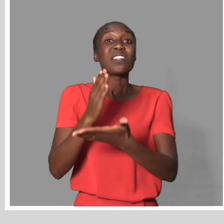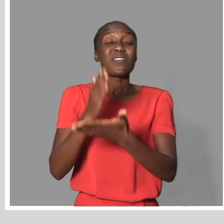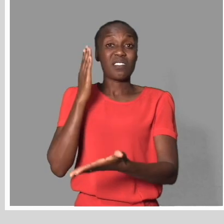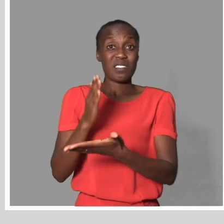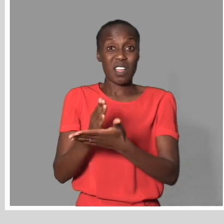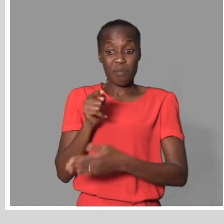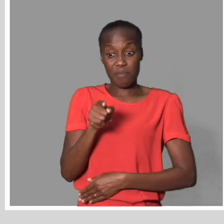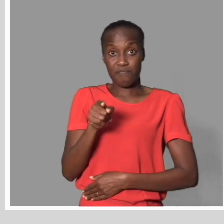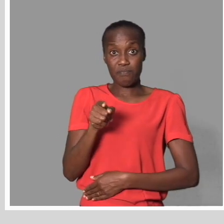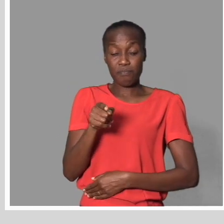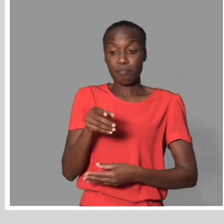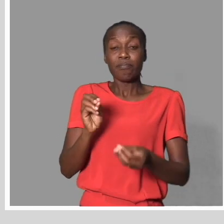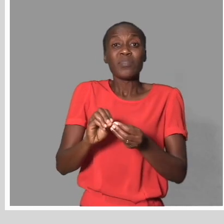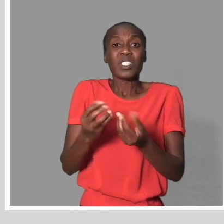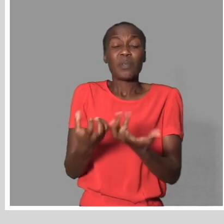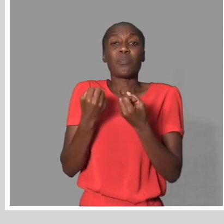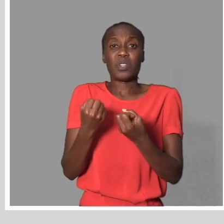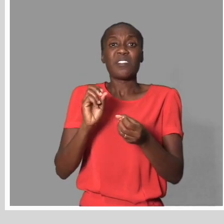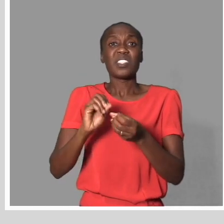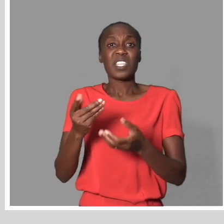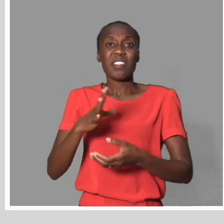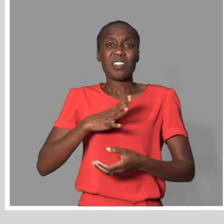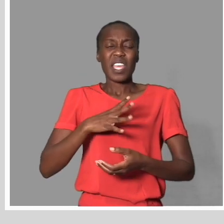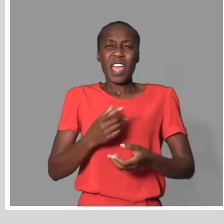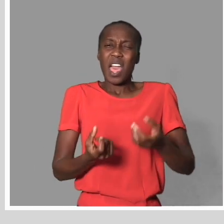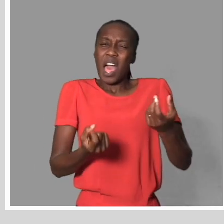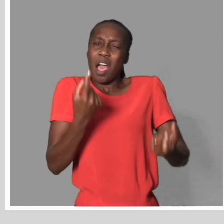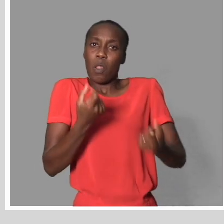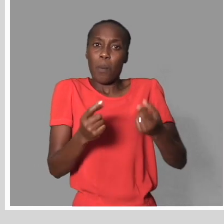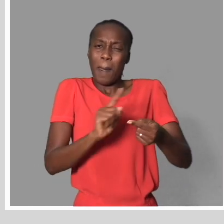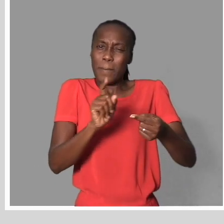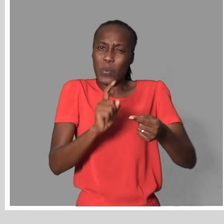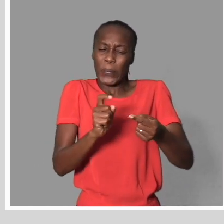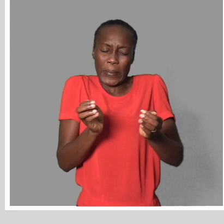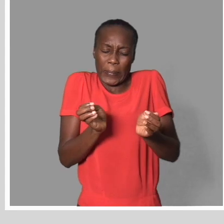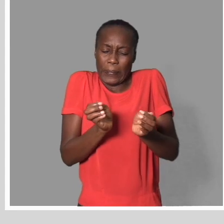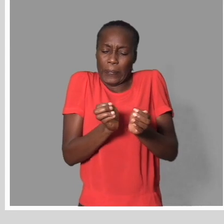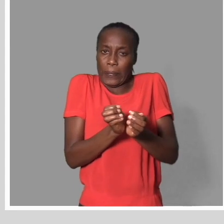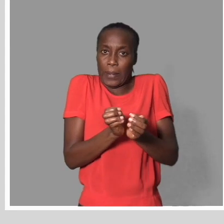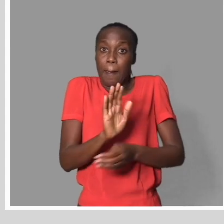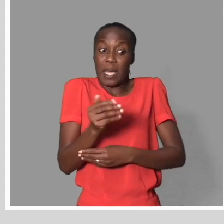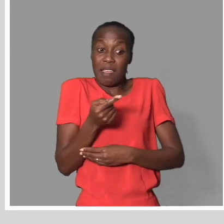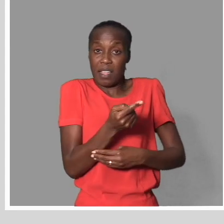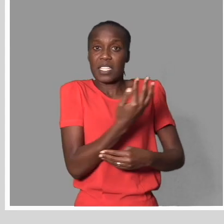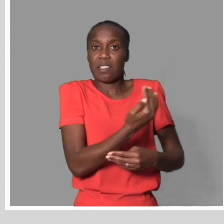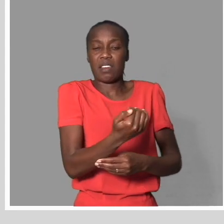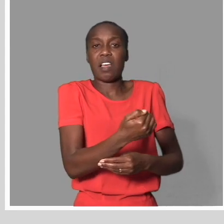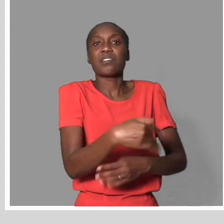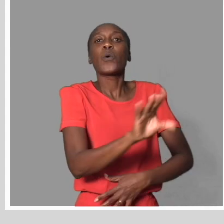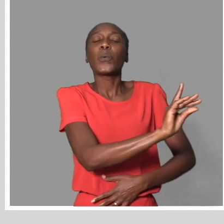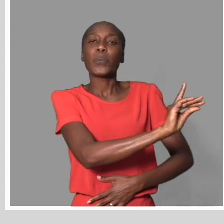por exemplo, no exame. O exame pode aparecer com algumas perguntas reduzidas para